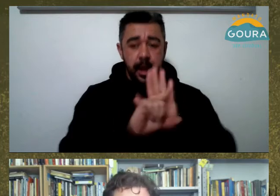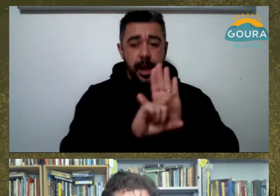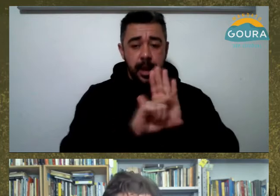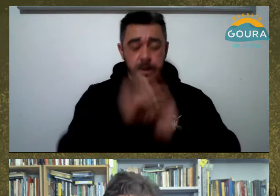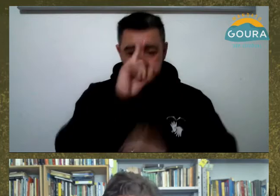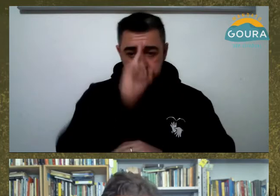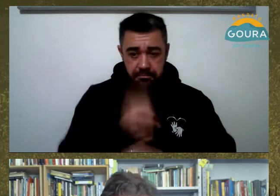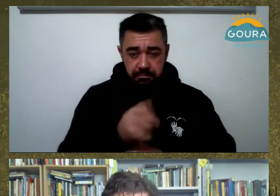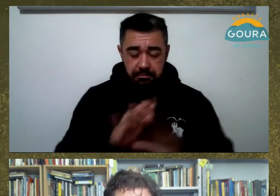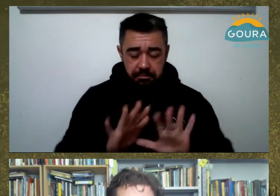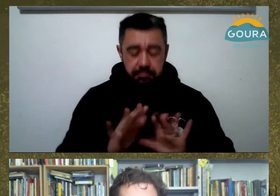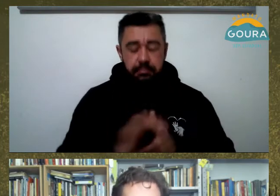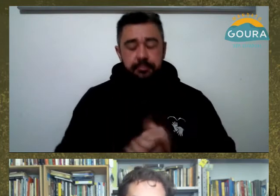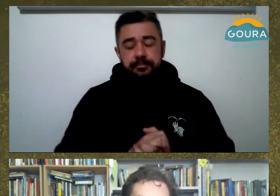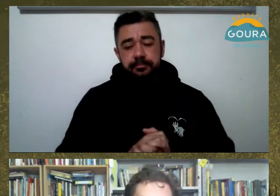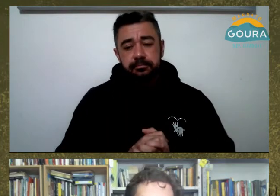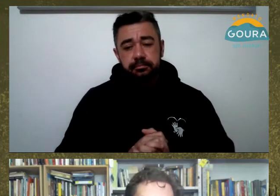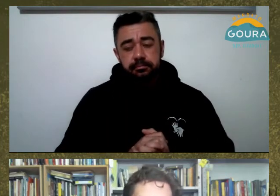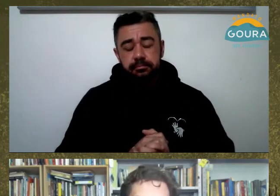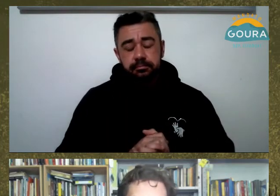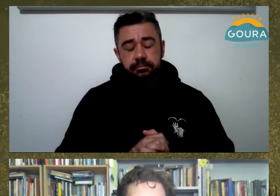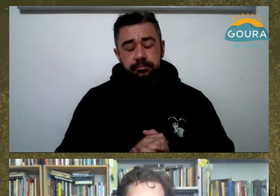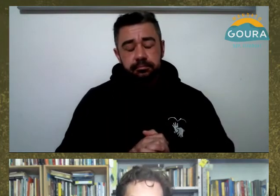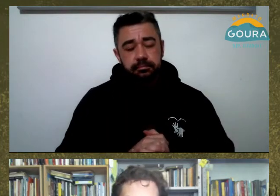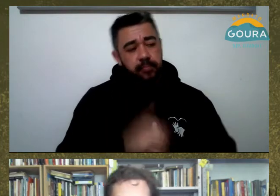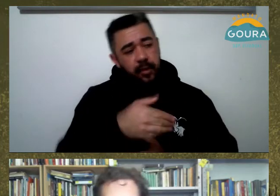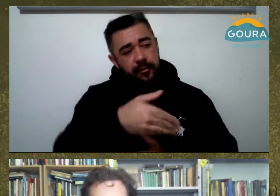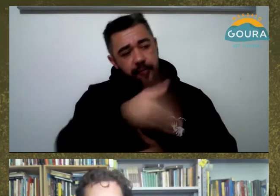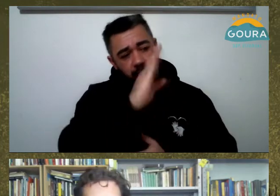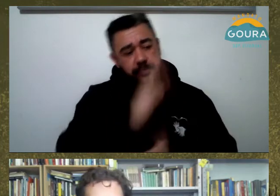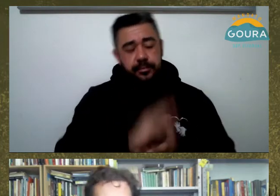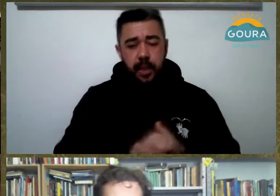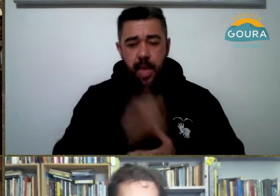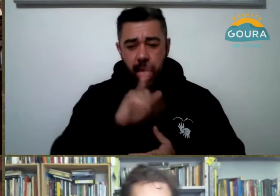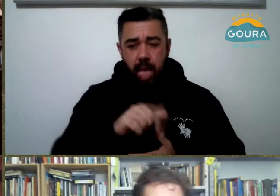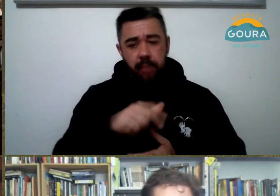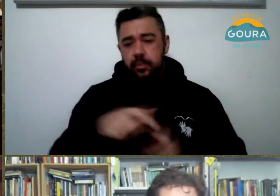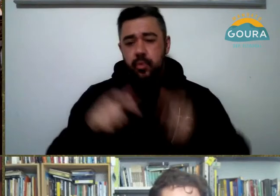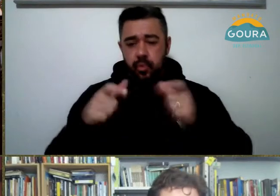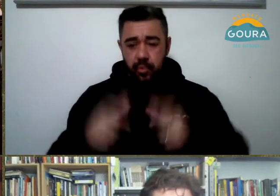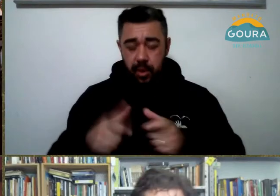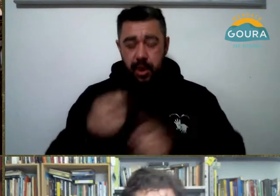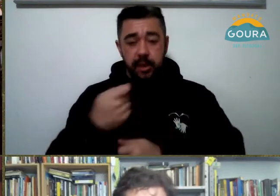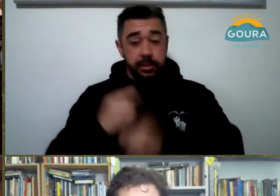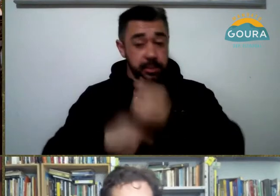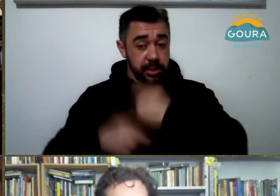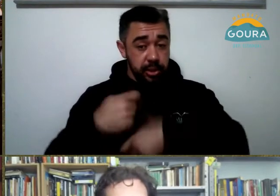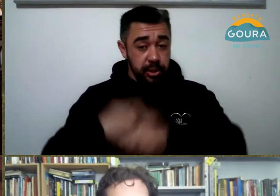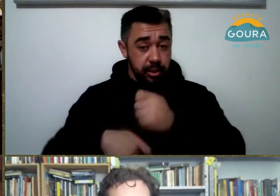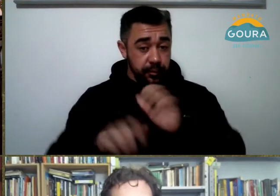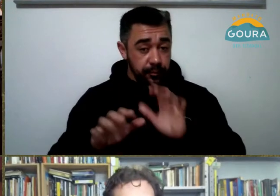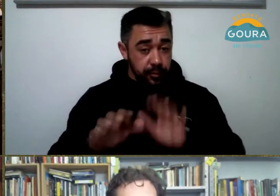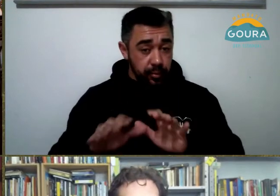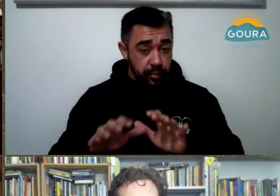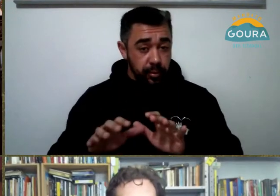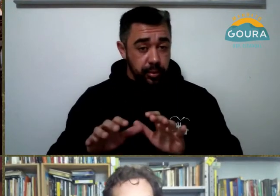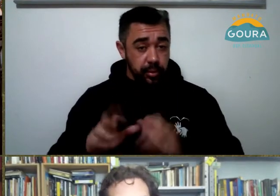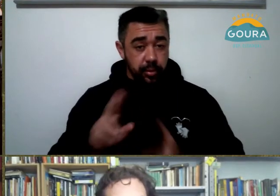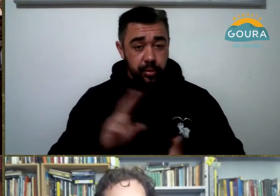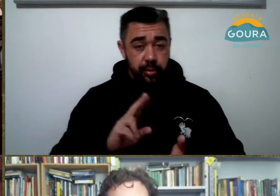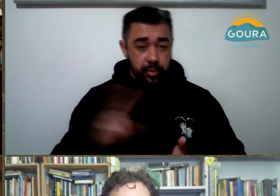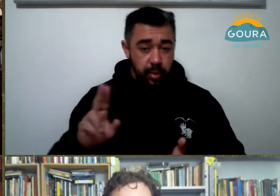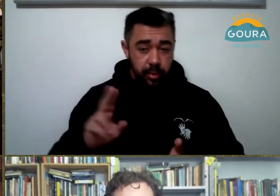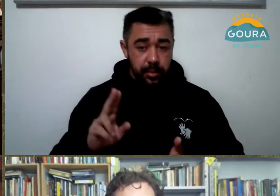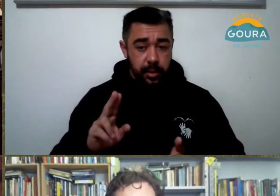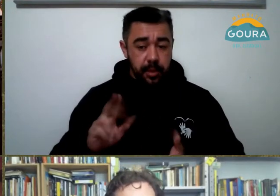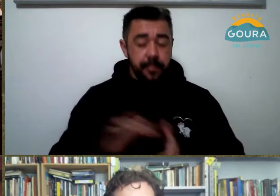judicial, a pessoa é meramente enviada a um órgão administrativo que se chama Comissão para a